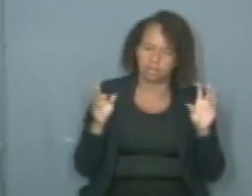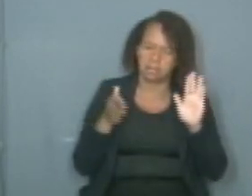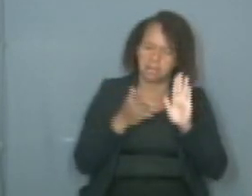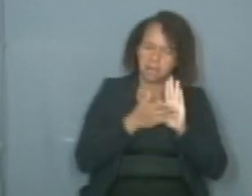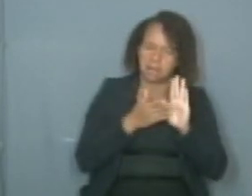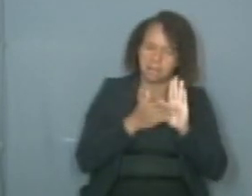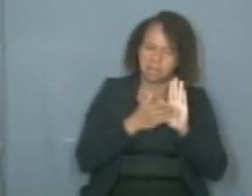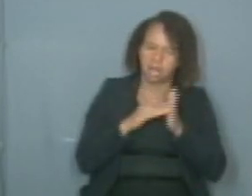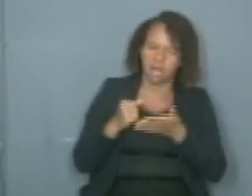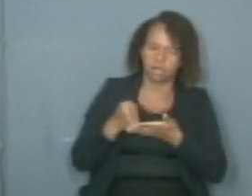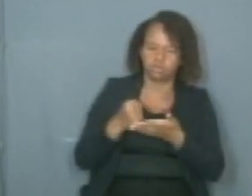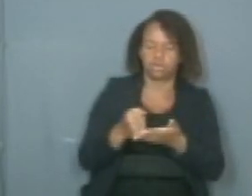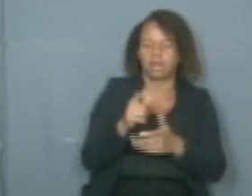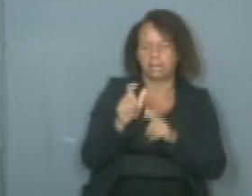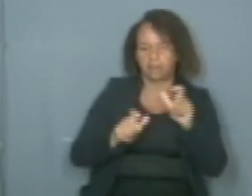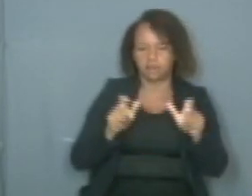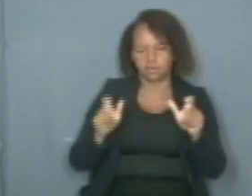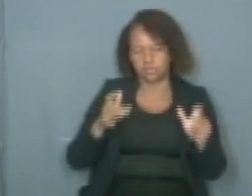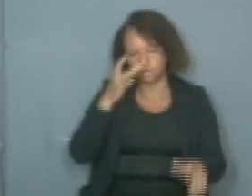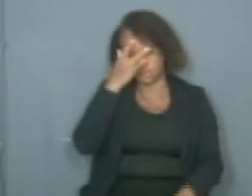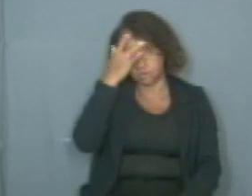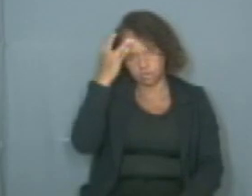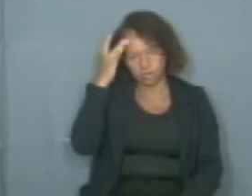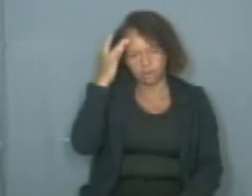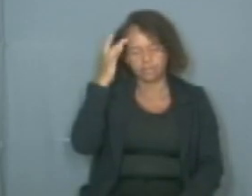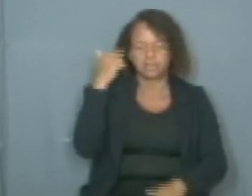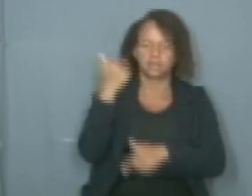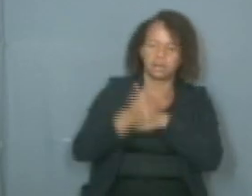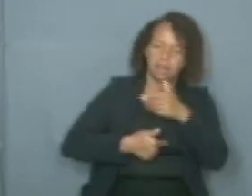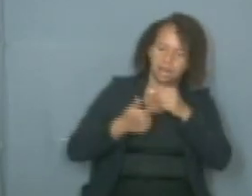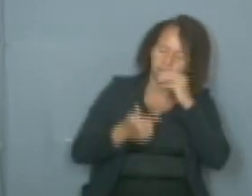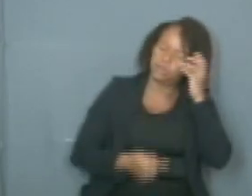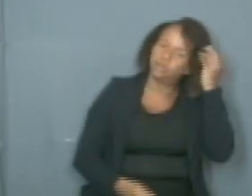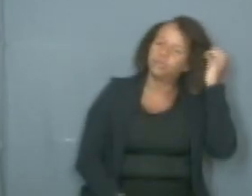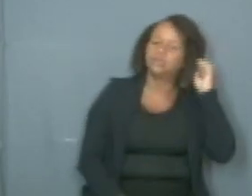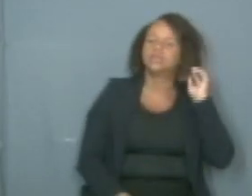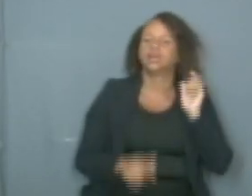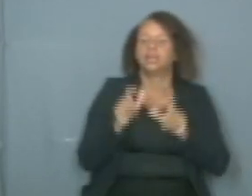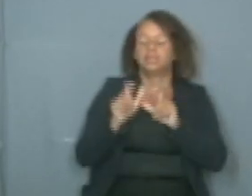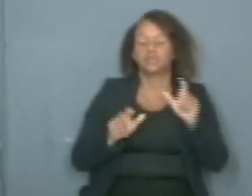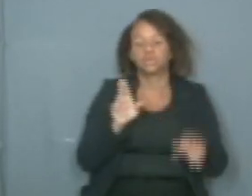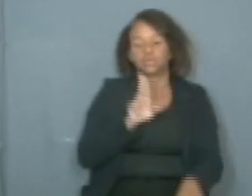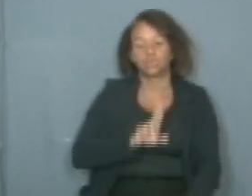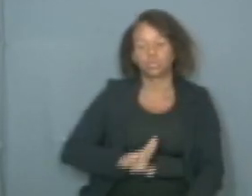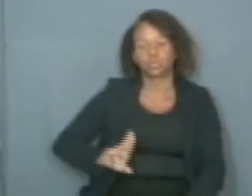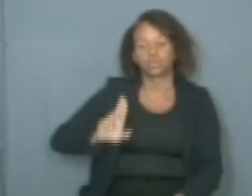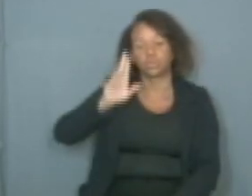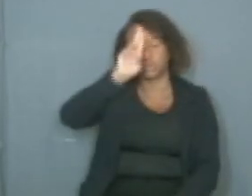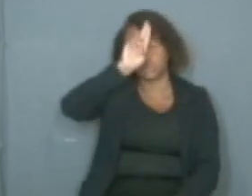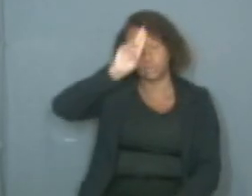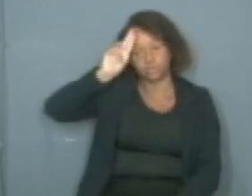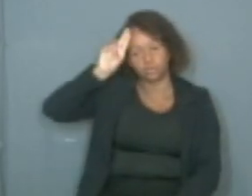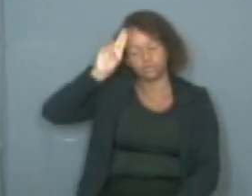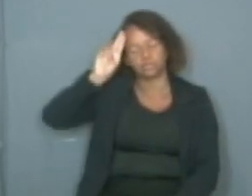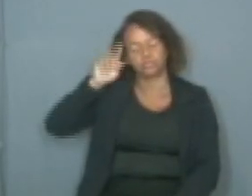propósito, é ajudar as pessoas, servidores e as pessoas que usam os